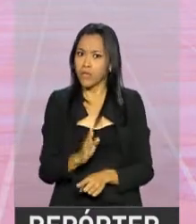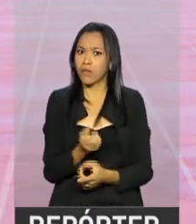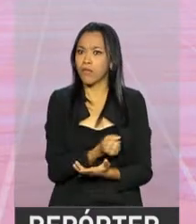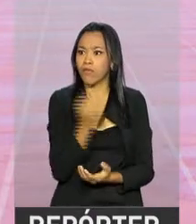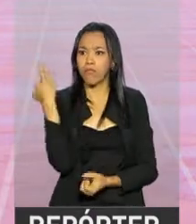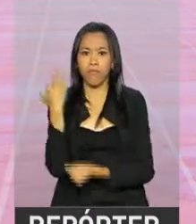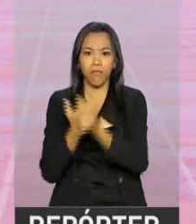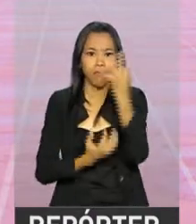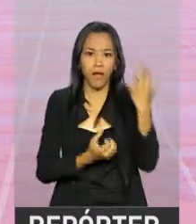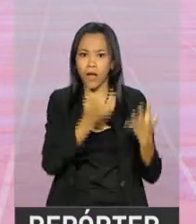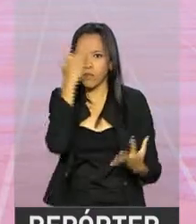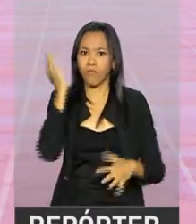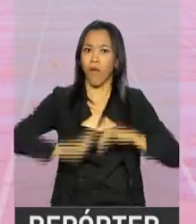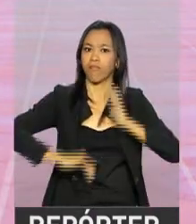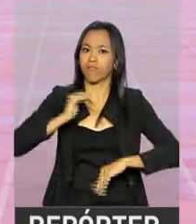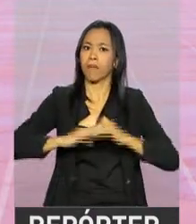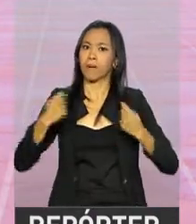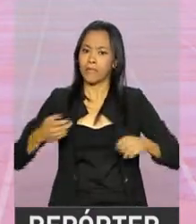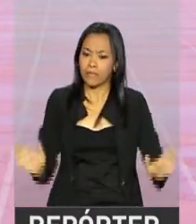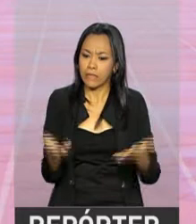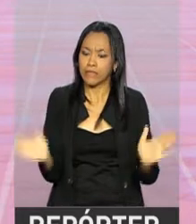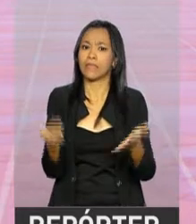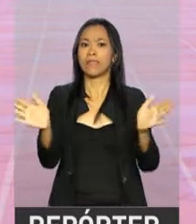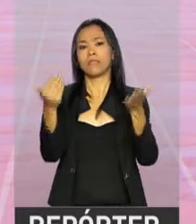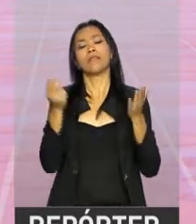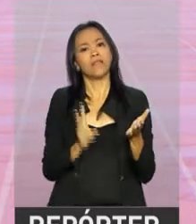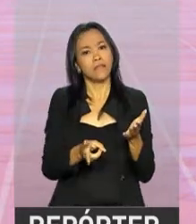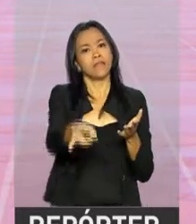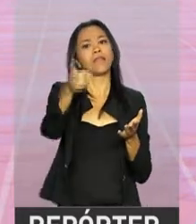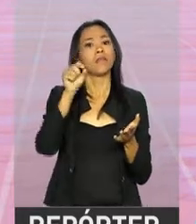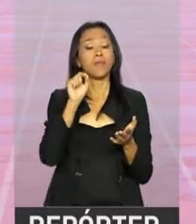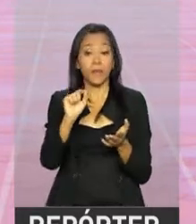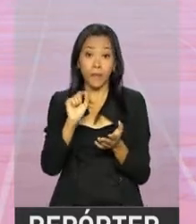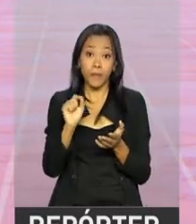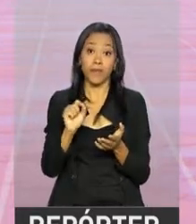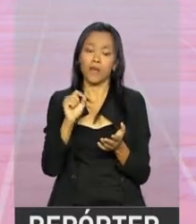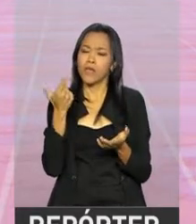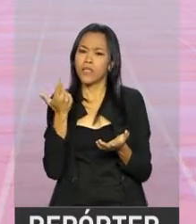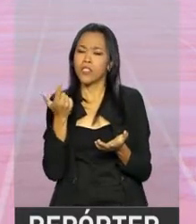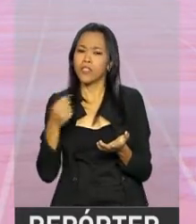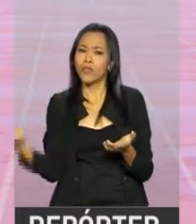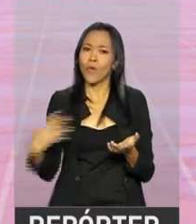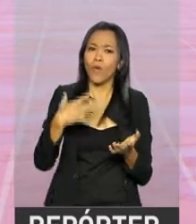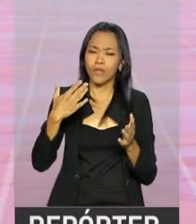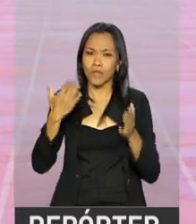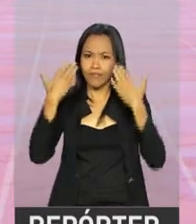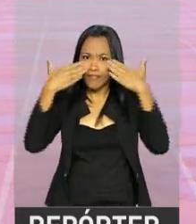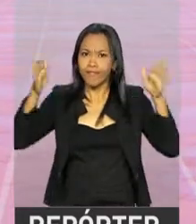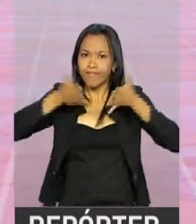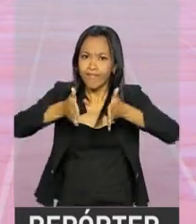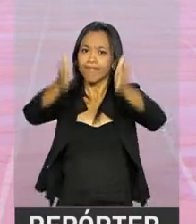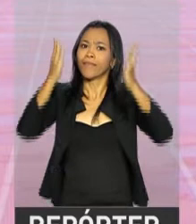precisa é estimular, né? E está trabalhando firme, sempre nessa questão de buscar novos horizontes, de mostrar para